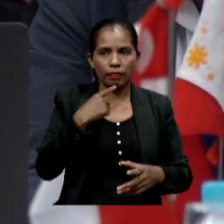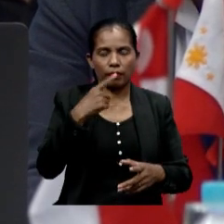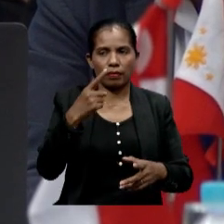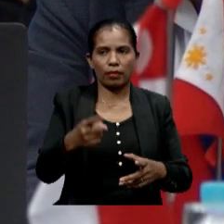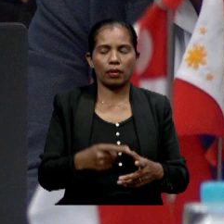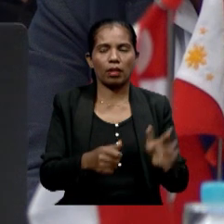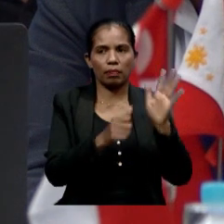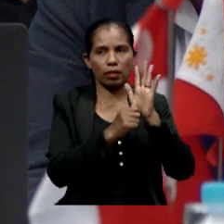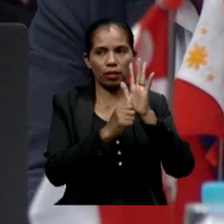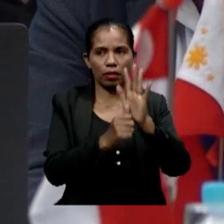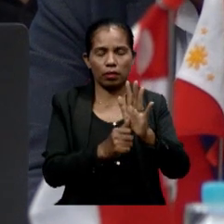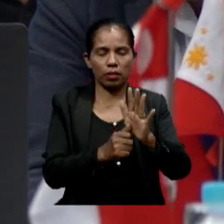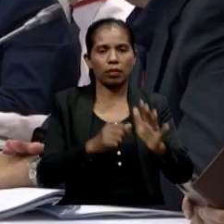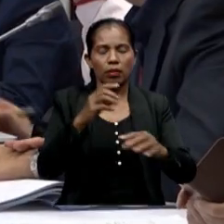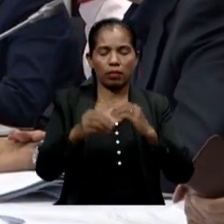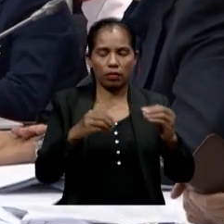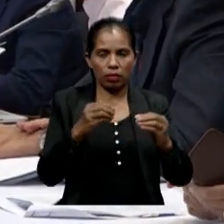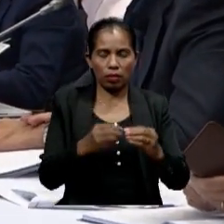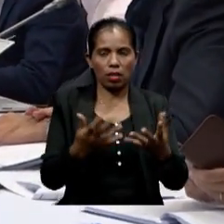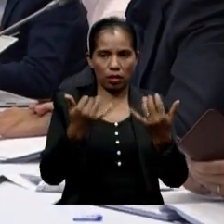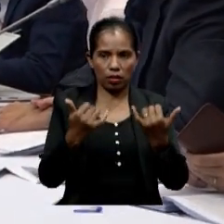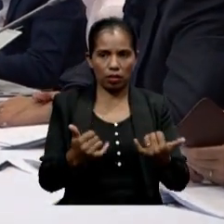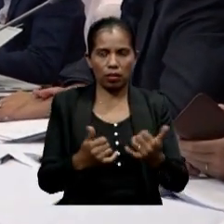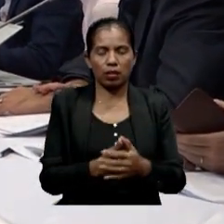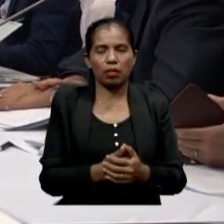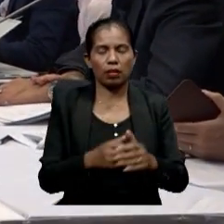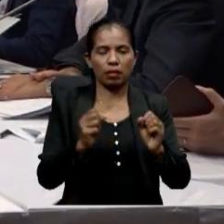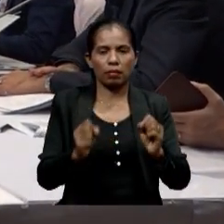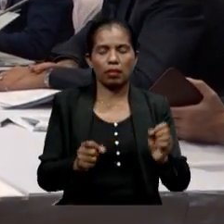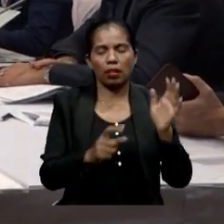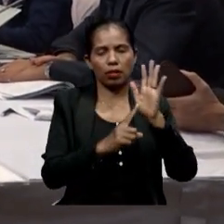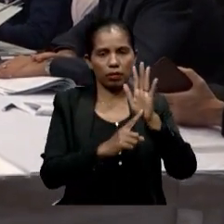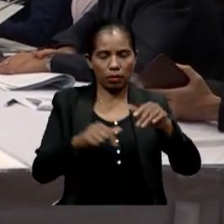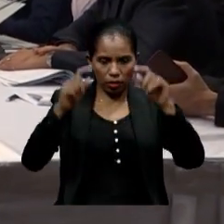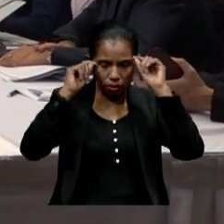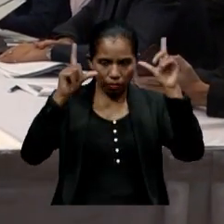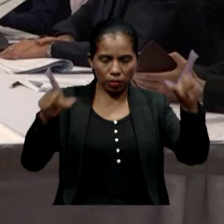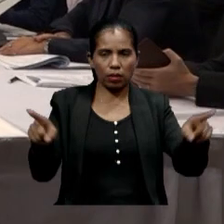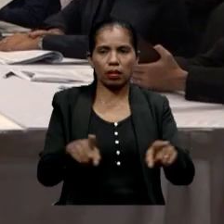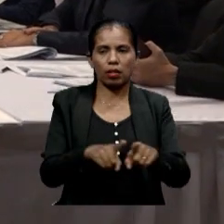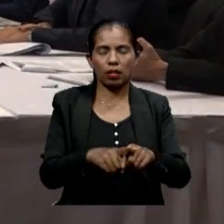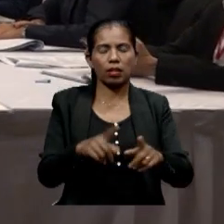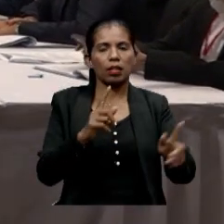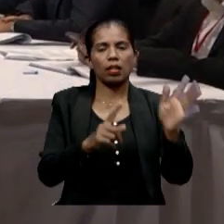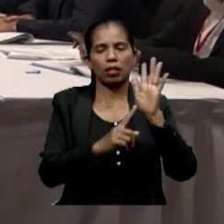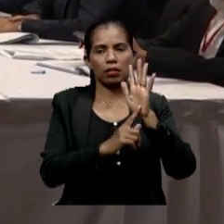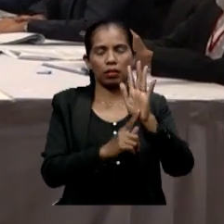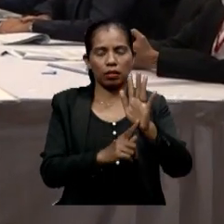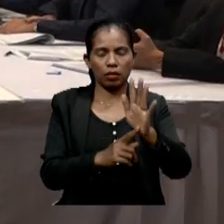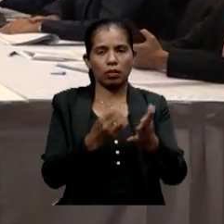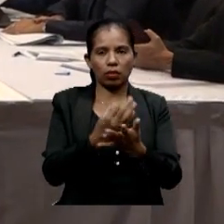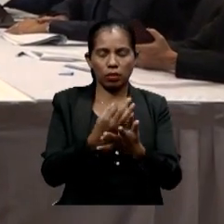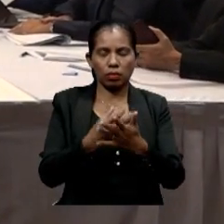aduaneira apresenta mos assunto balung nebe magdadaun ne disponível no aplica e Timor-Leste hanesan transparência gestão de